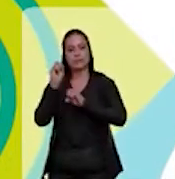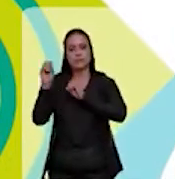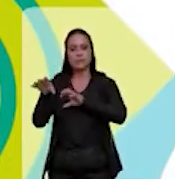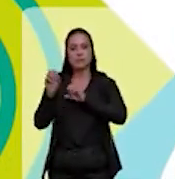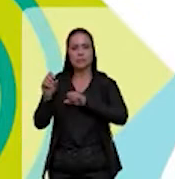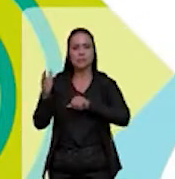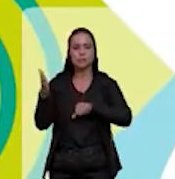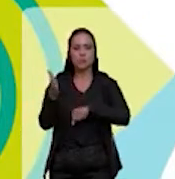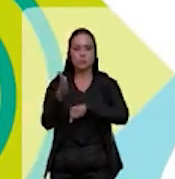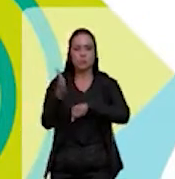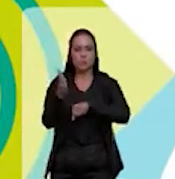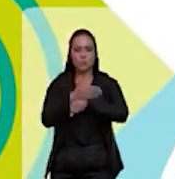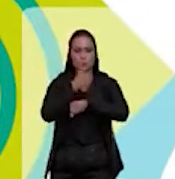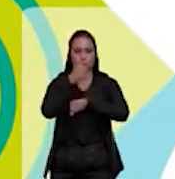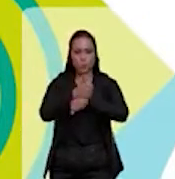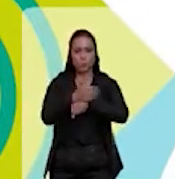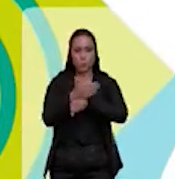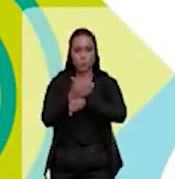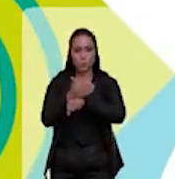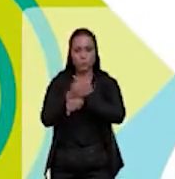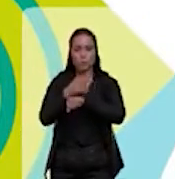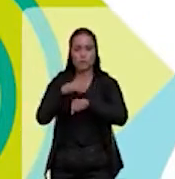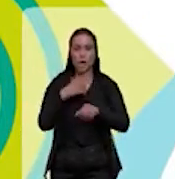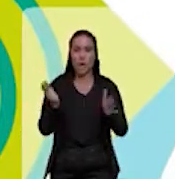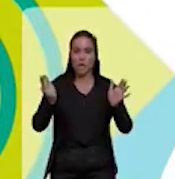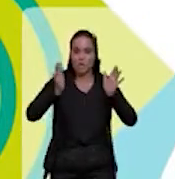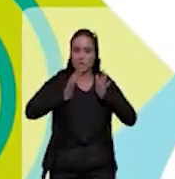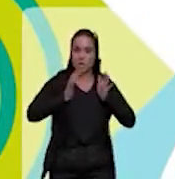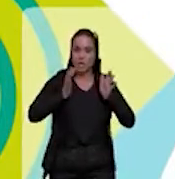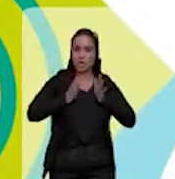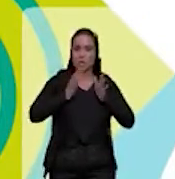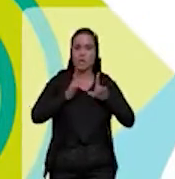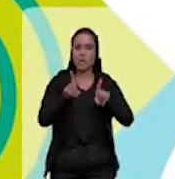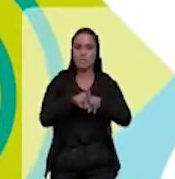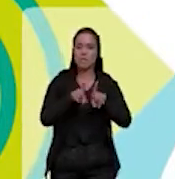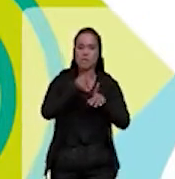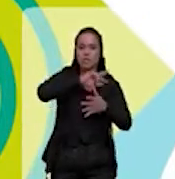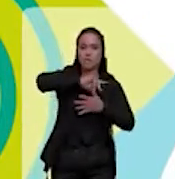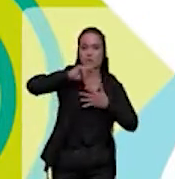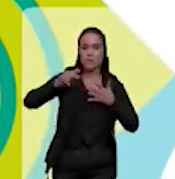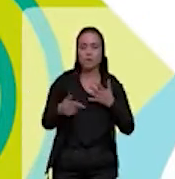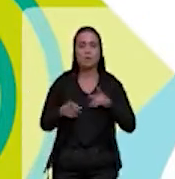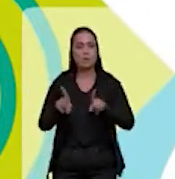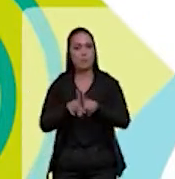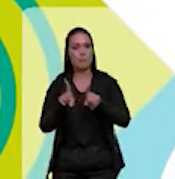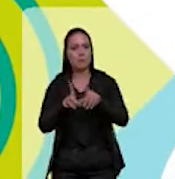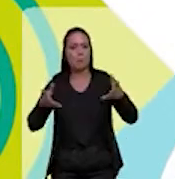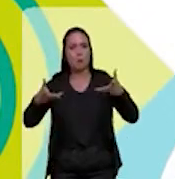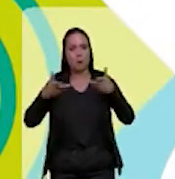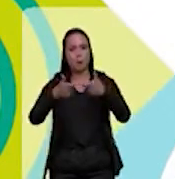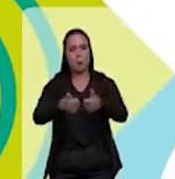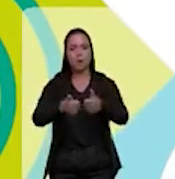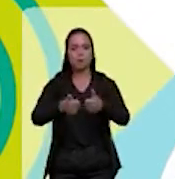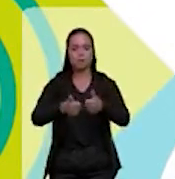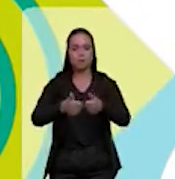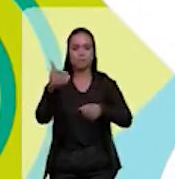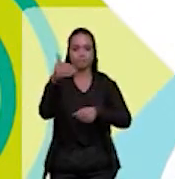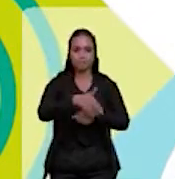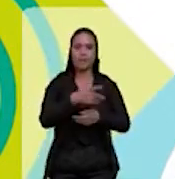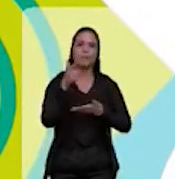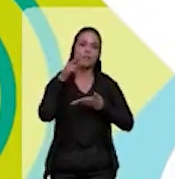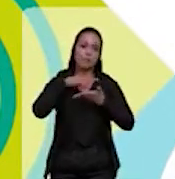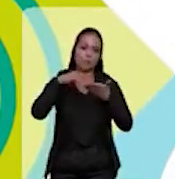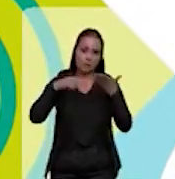com um conjunto de livros que pudesse indicar a dimensão da riqueza da diversidade e da qualidade do patrimônio literário